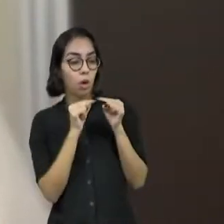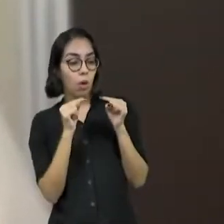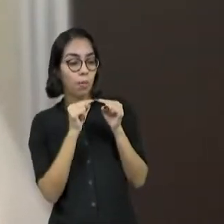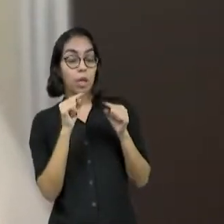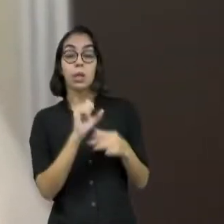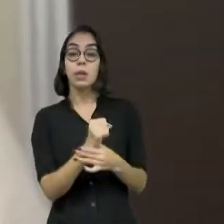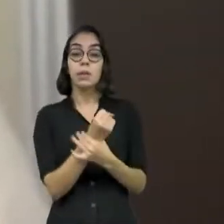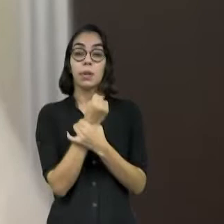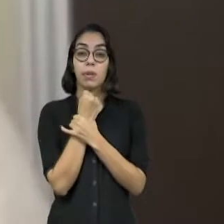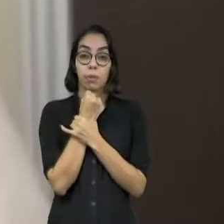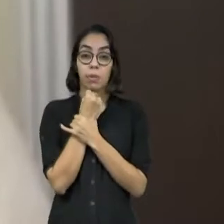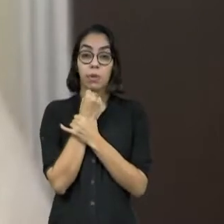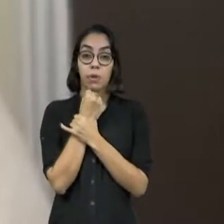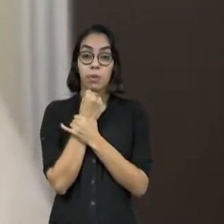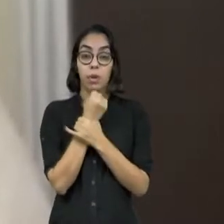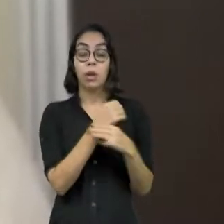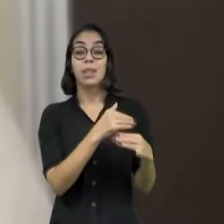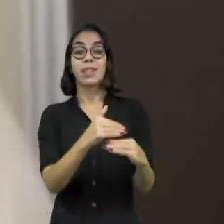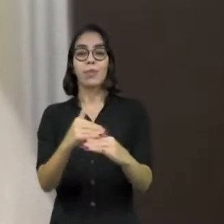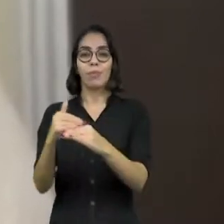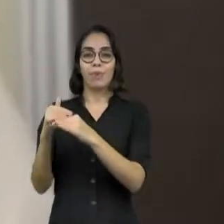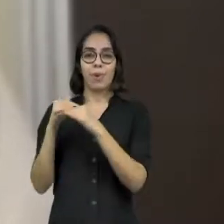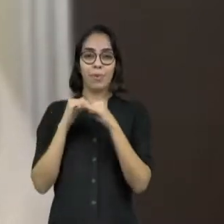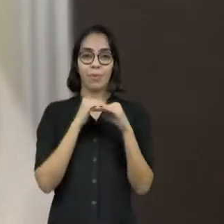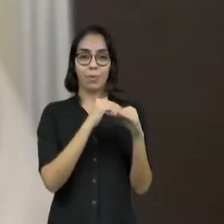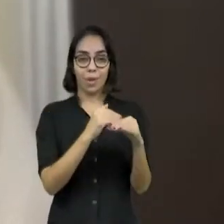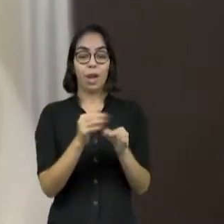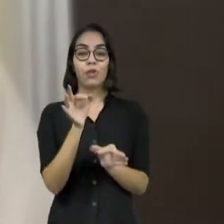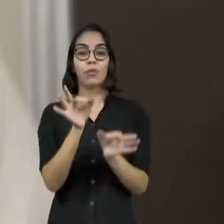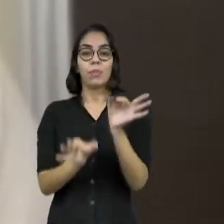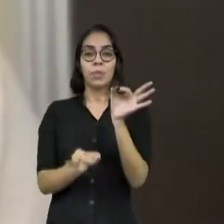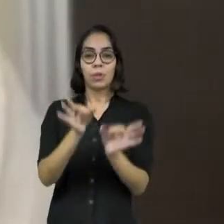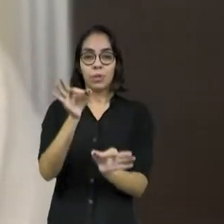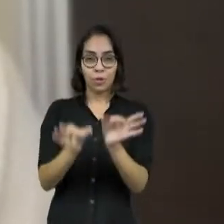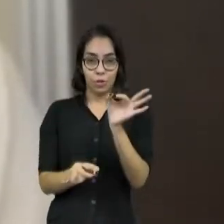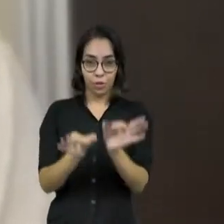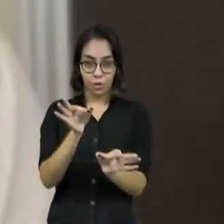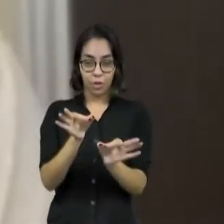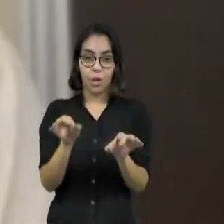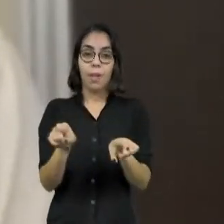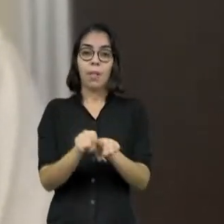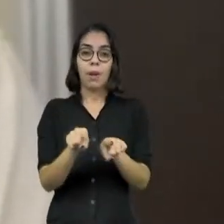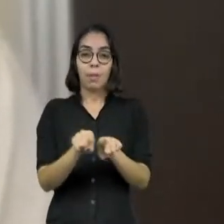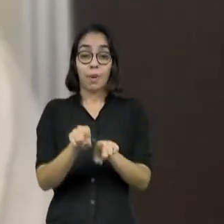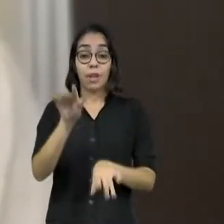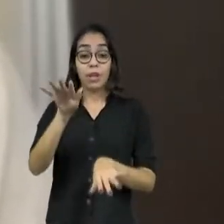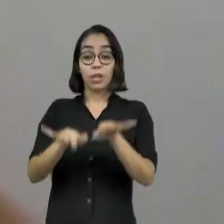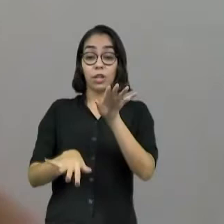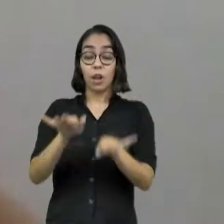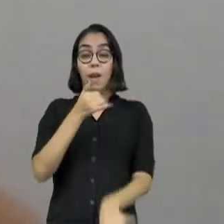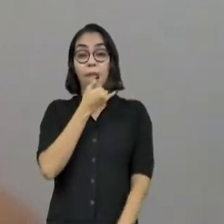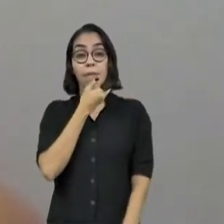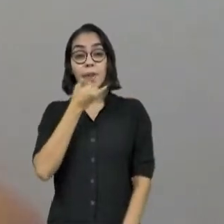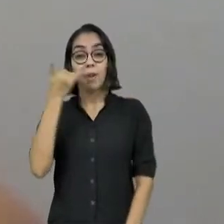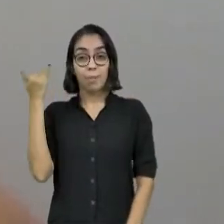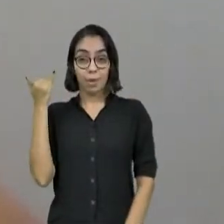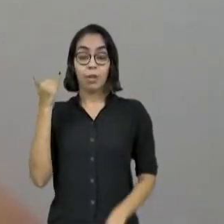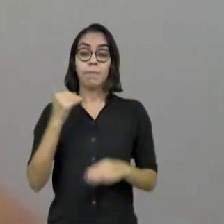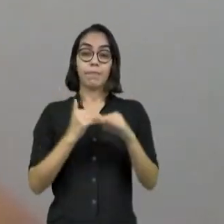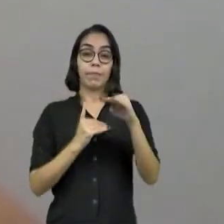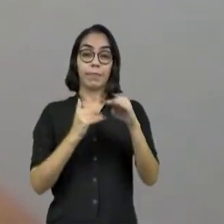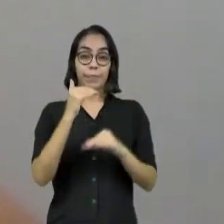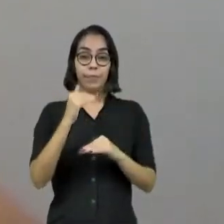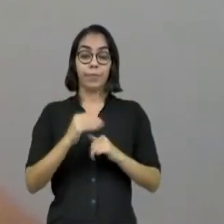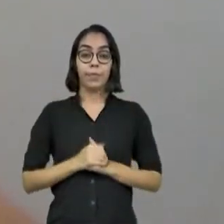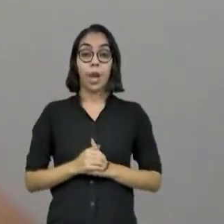assegurar a igualdade nas medidas da desigualdade de cada um. A antropóloga